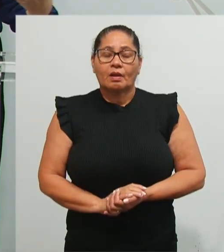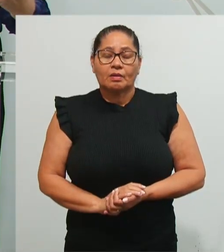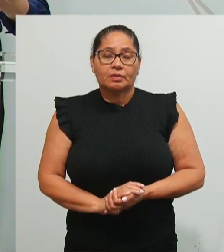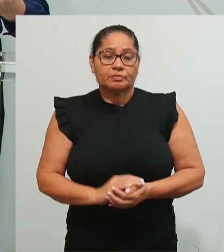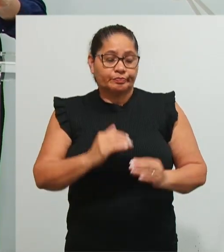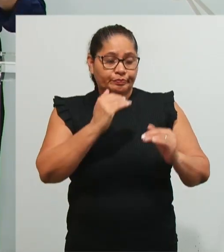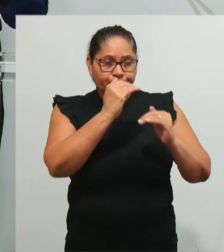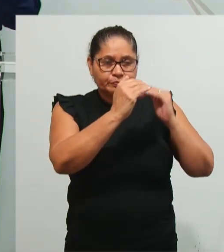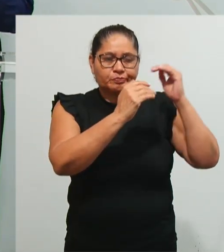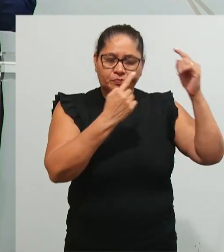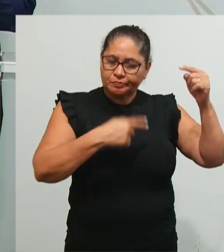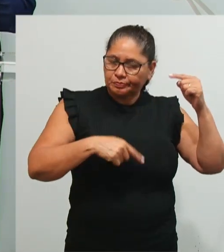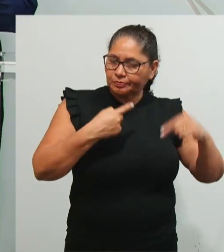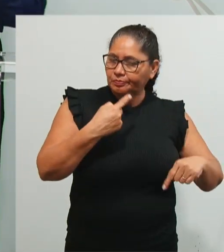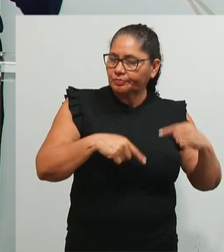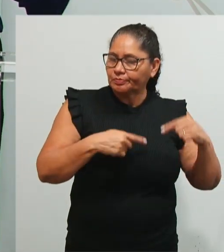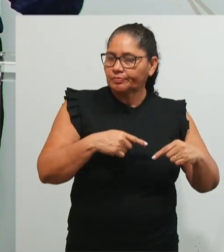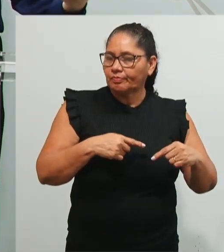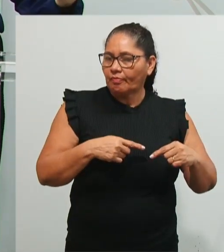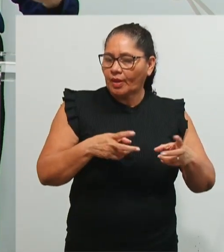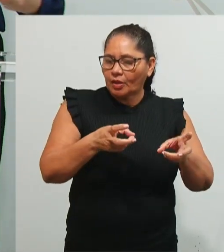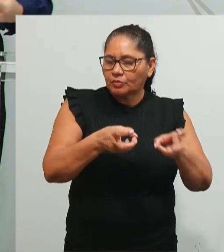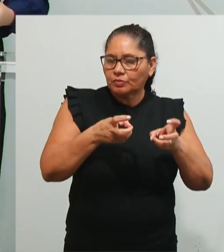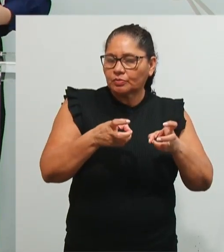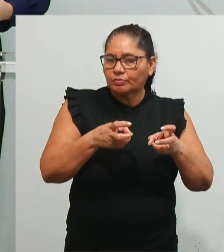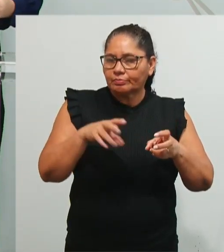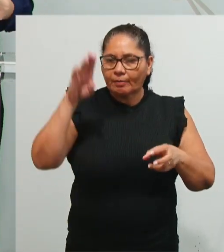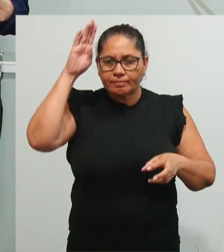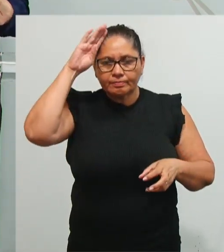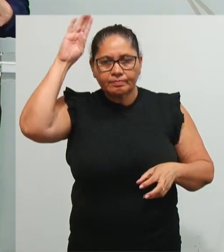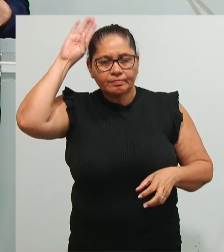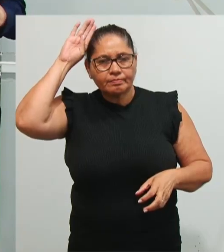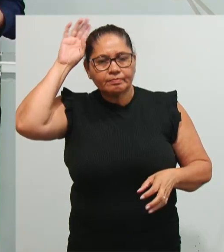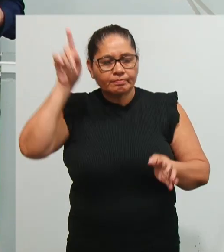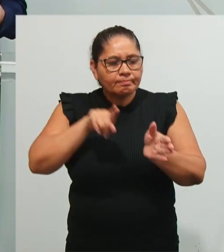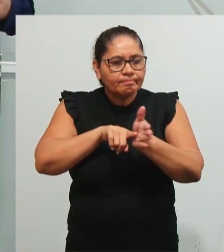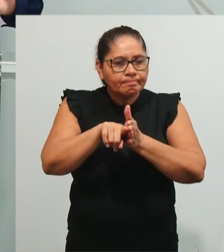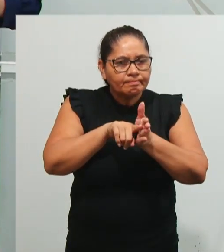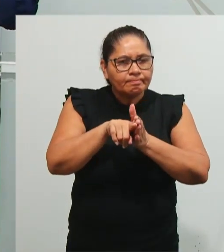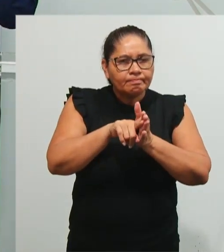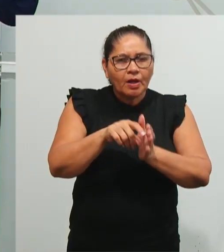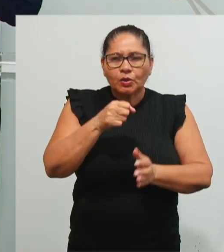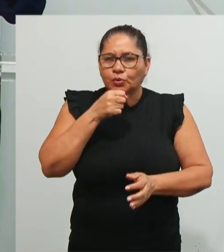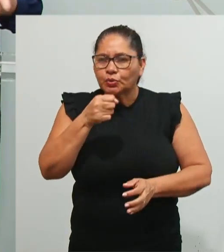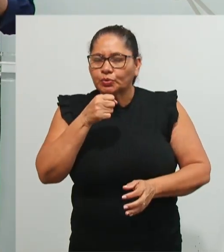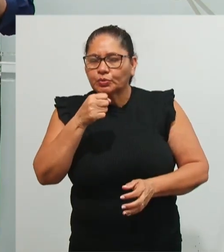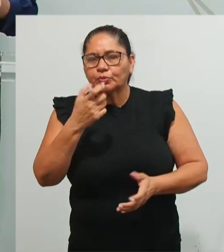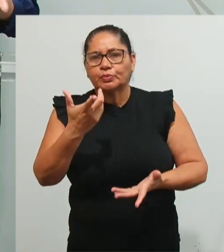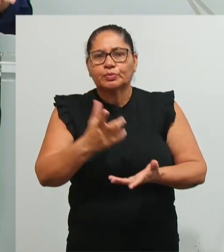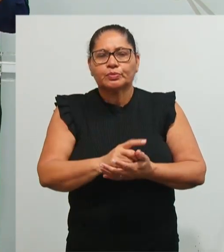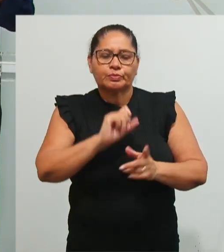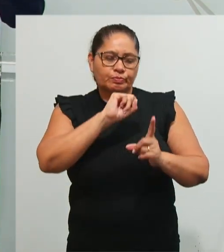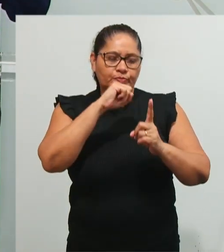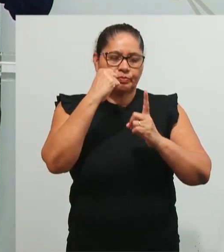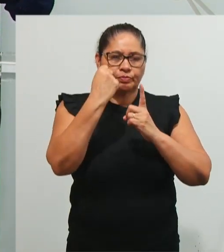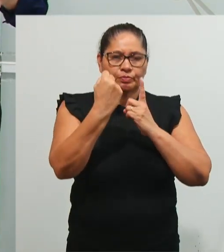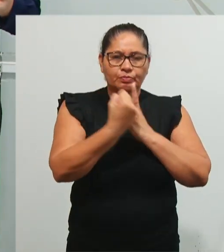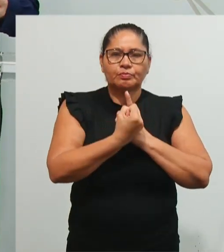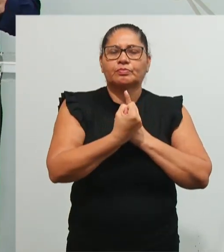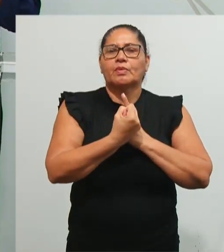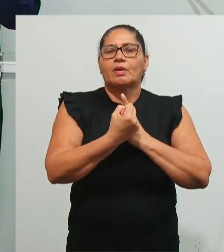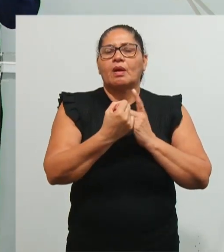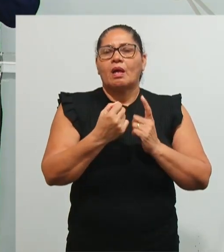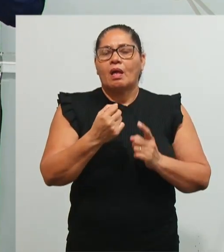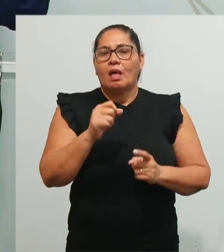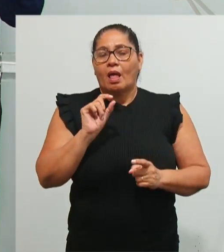processo político. Ela às vezes vem de uma percepção acadêmica, até de uma investigação jornalística, de uma observação da sociedade. E com isso a gente vai